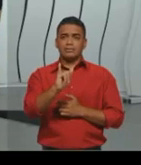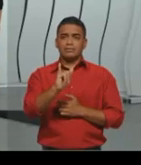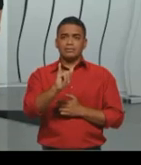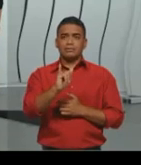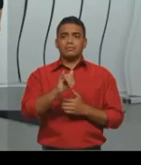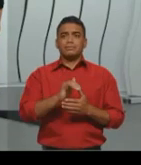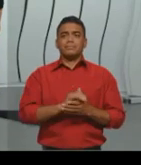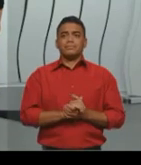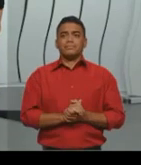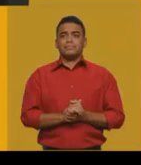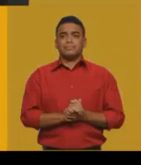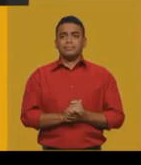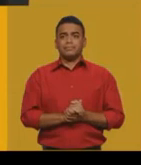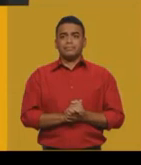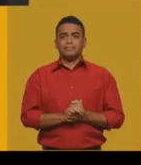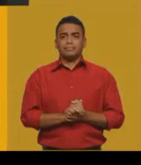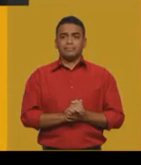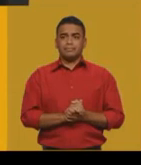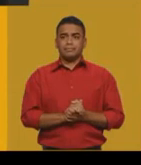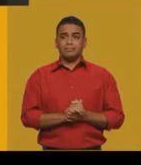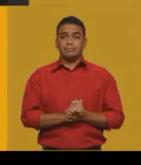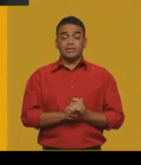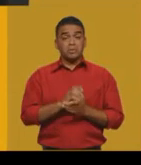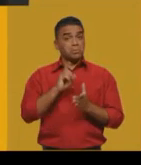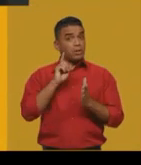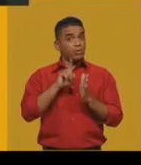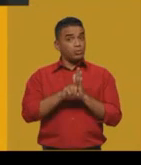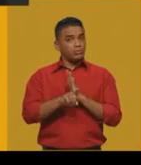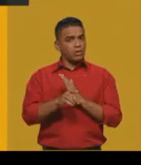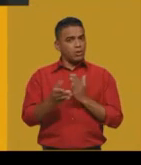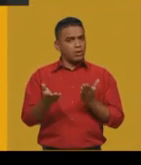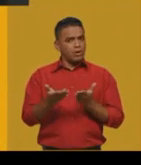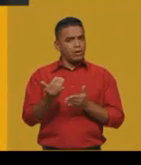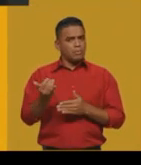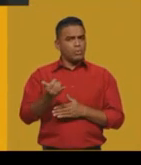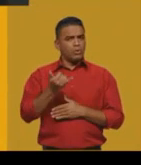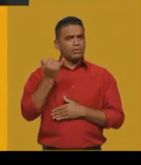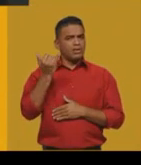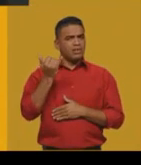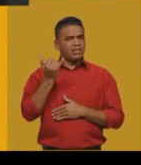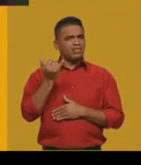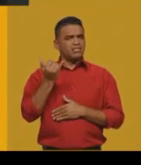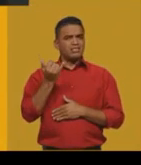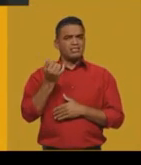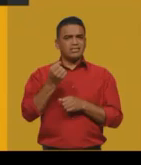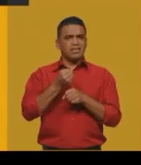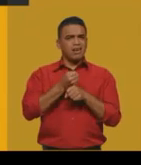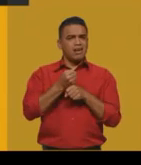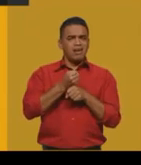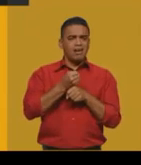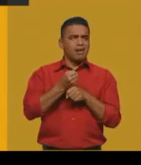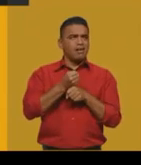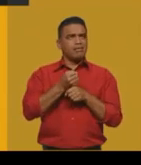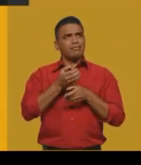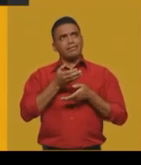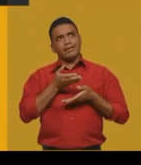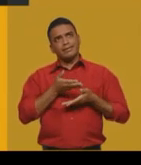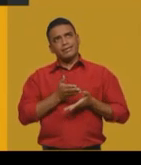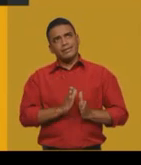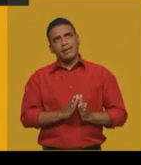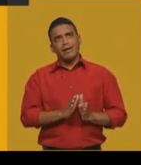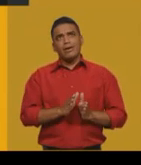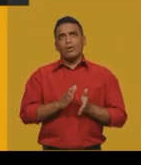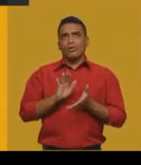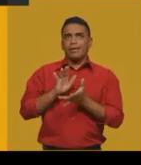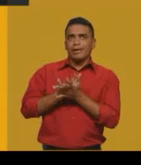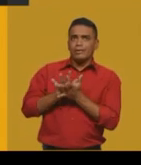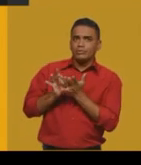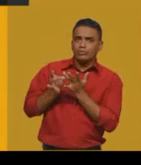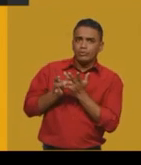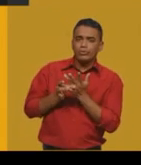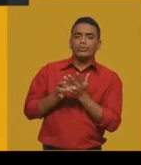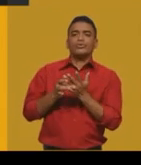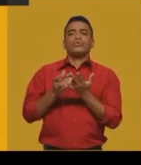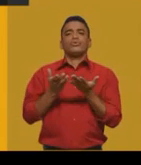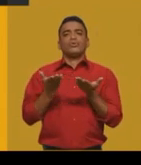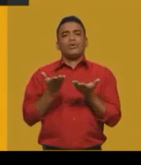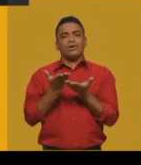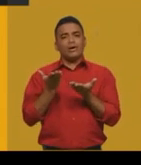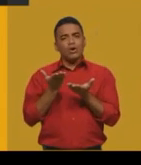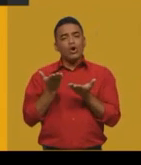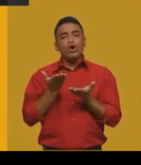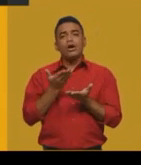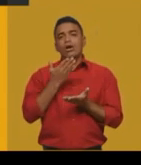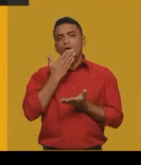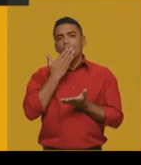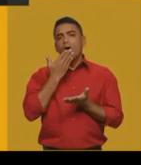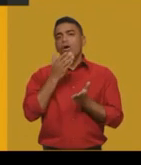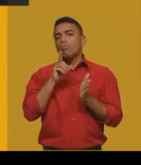What was the importance? É uma pergunta mais importante, que as outras aquelas datas, de nasceu, não sei o que, da mulher, tá? Aqui é uma data,